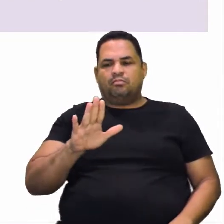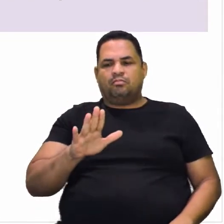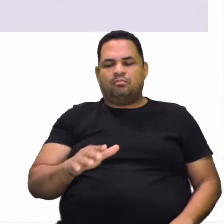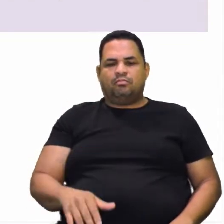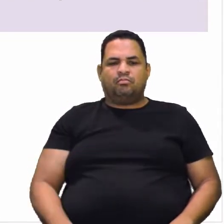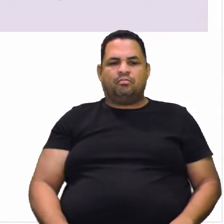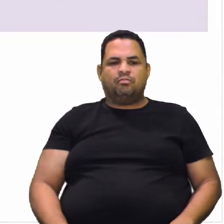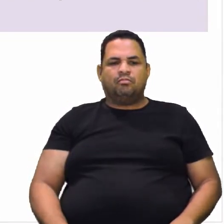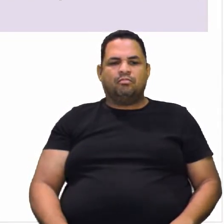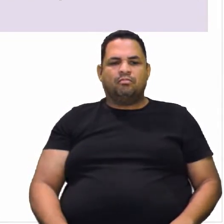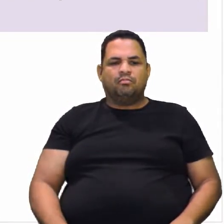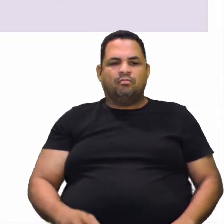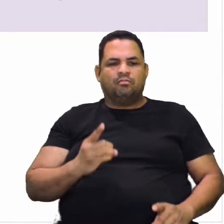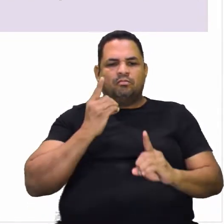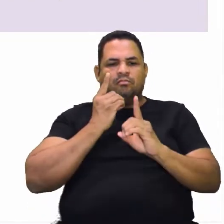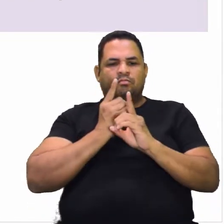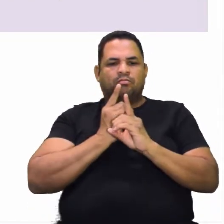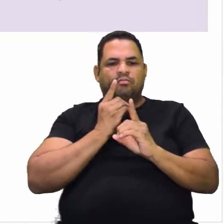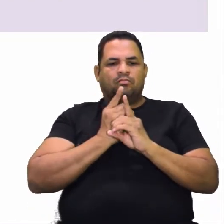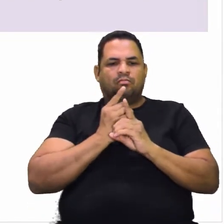você já se depara com